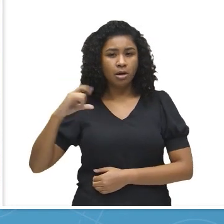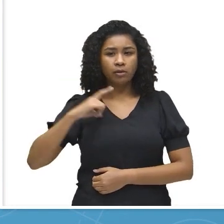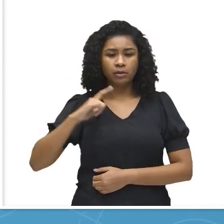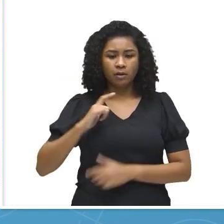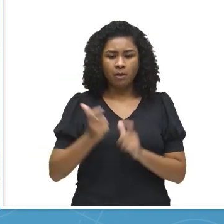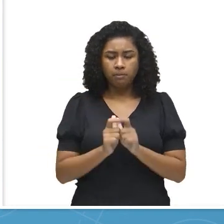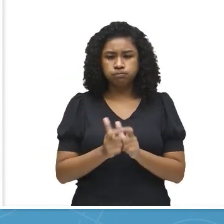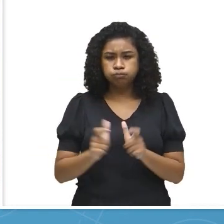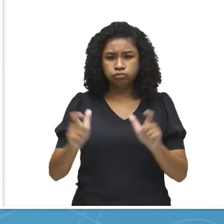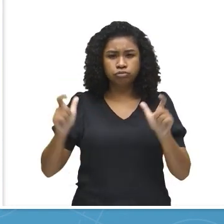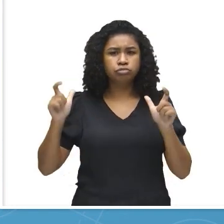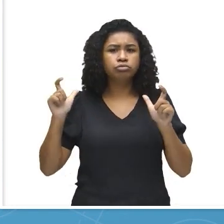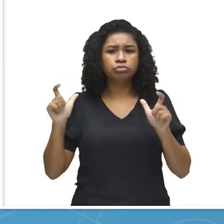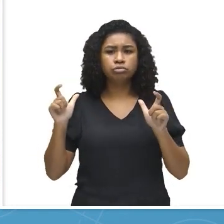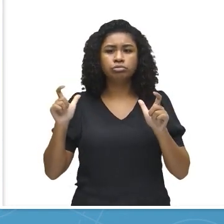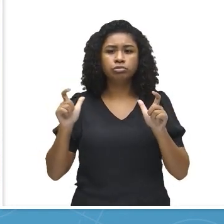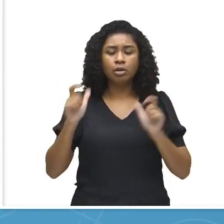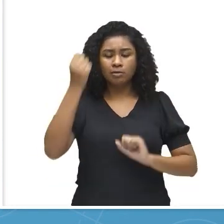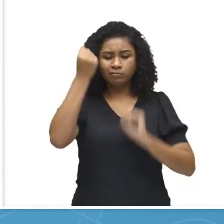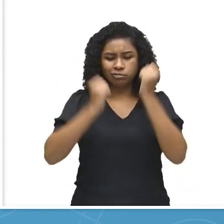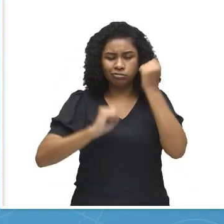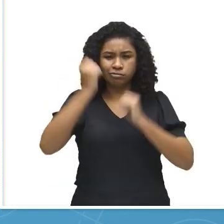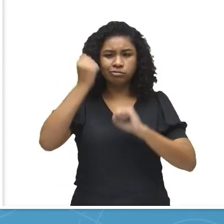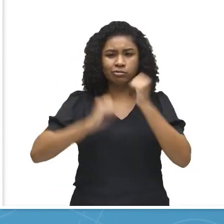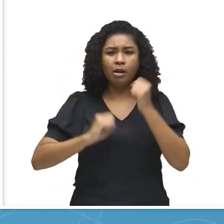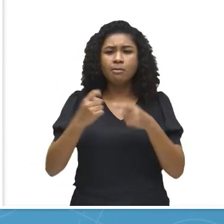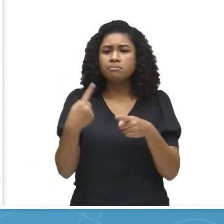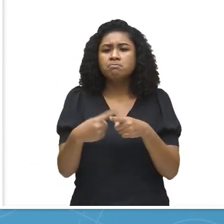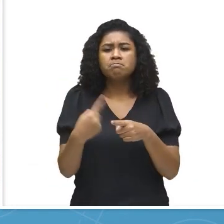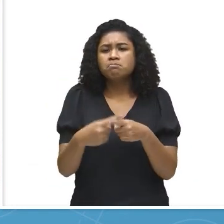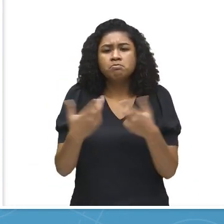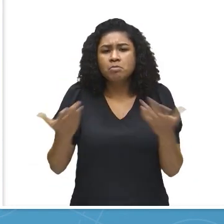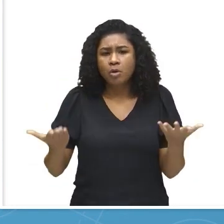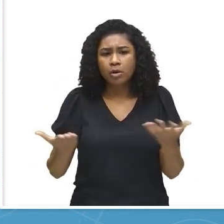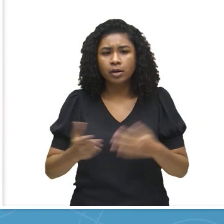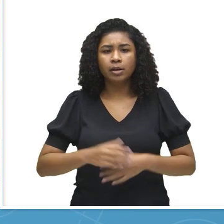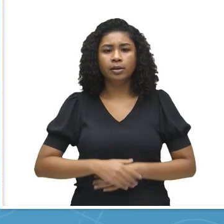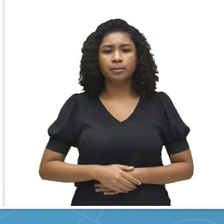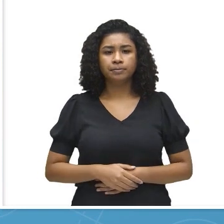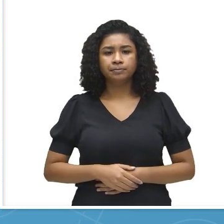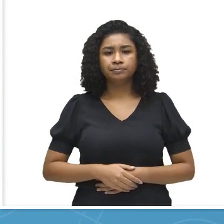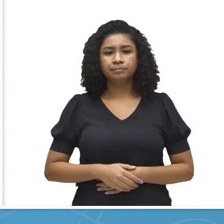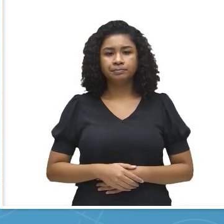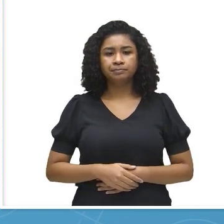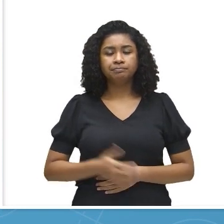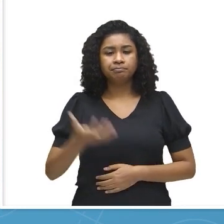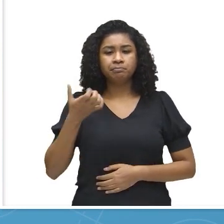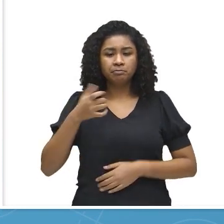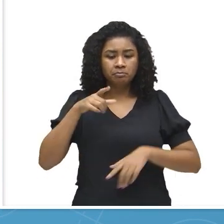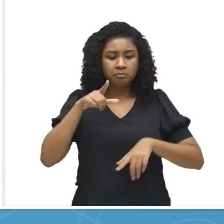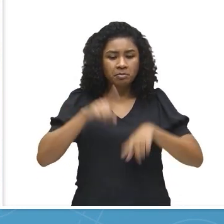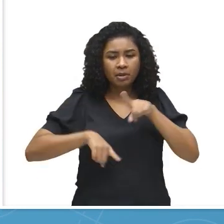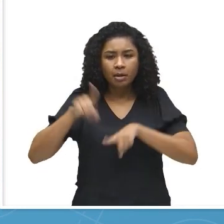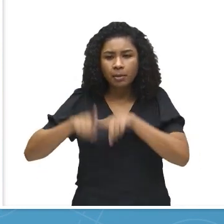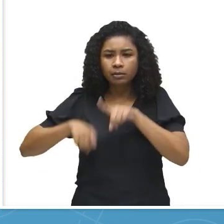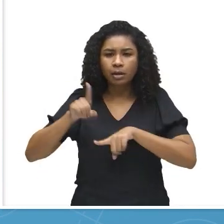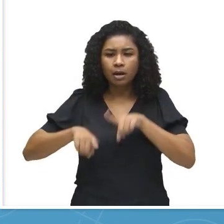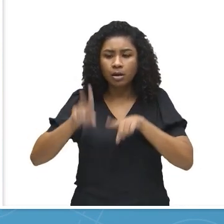pela disputa de mercado de consumidores para produtos industrializados e pela busca de mão de obra e